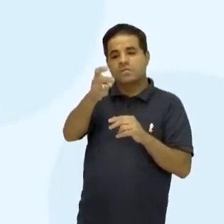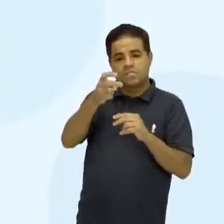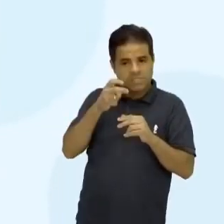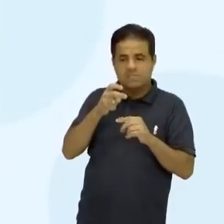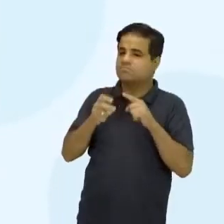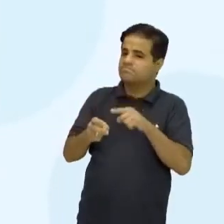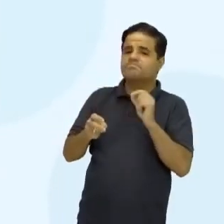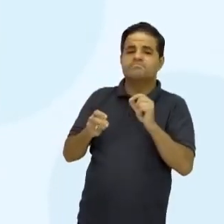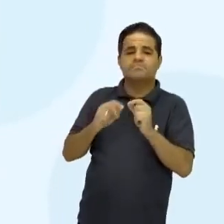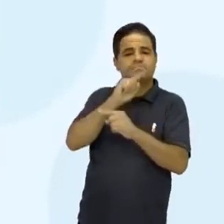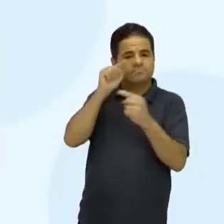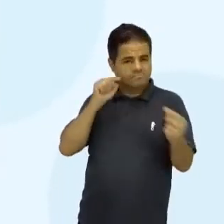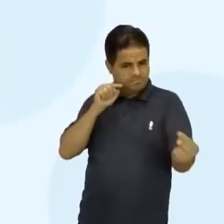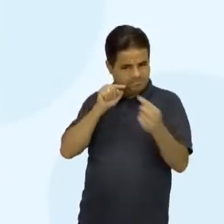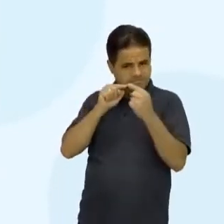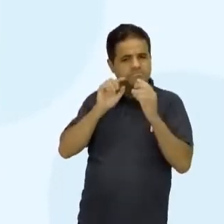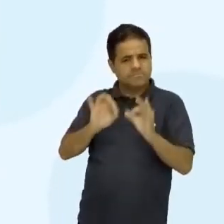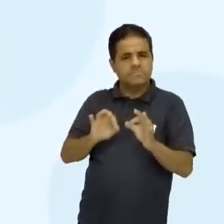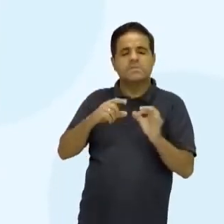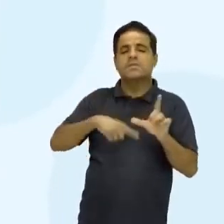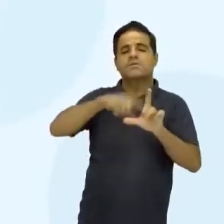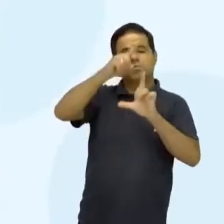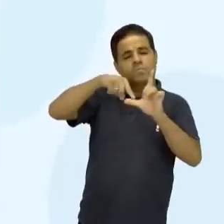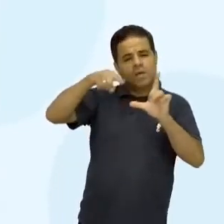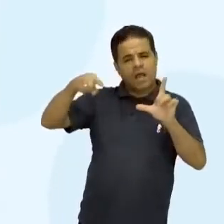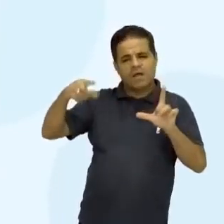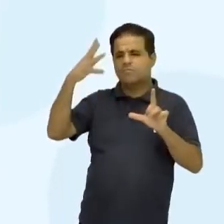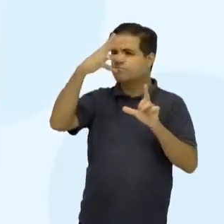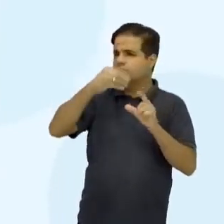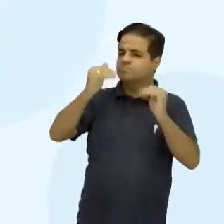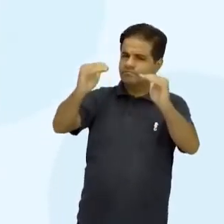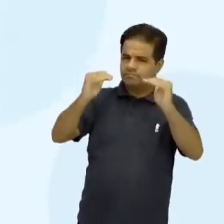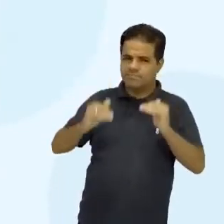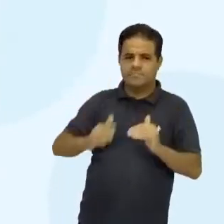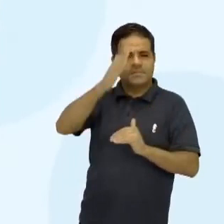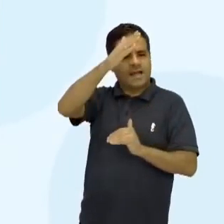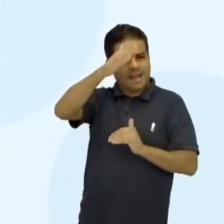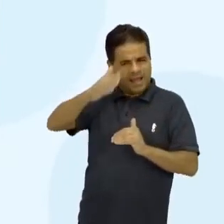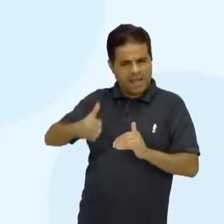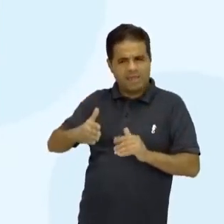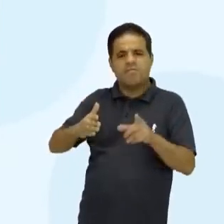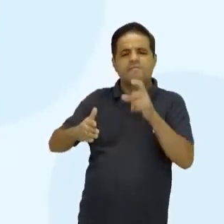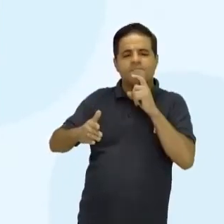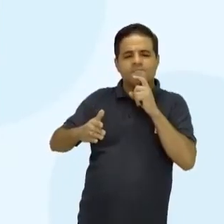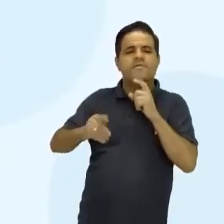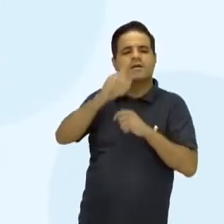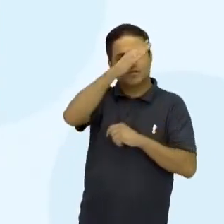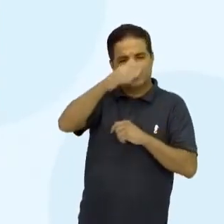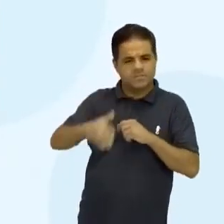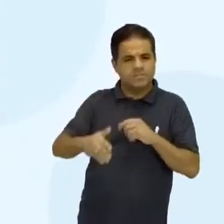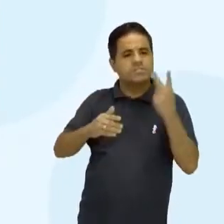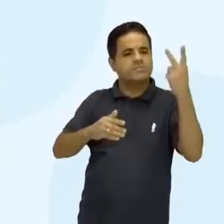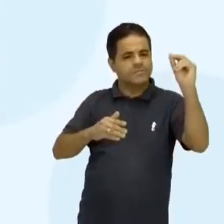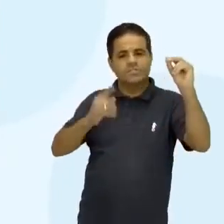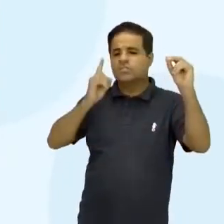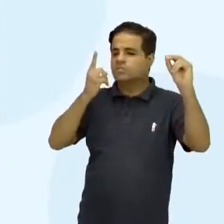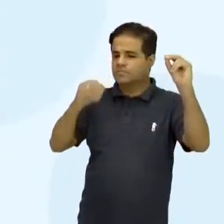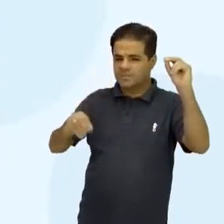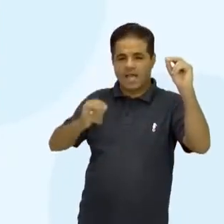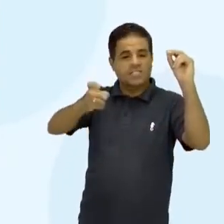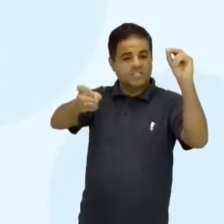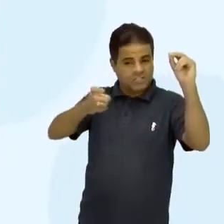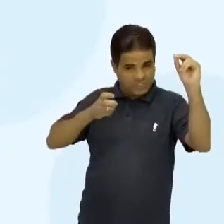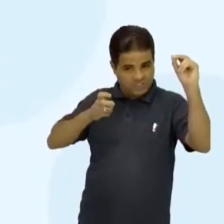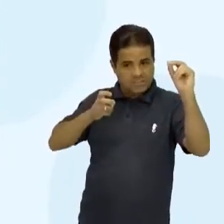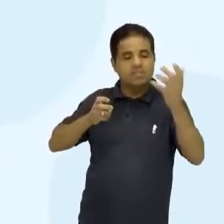Então, essa é a nossa função, tá? E tem um gráfico bonito aqui, uma reta verde descendo, cruzando lá no 20 e no 10, no x, tá? Olha o que